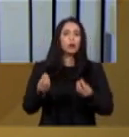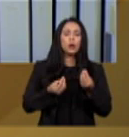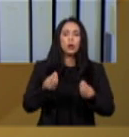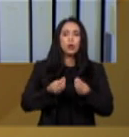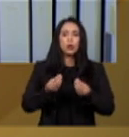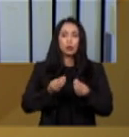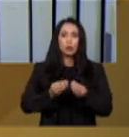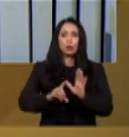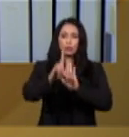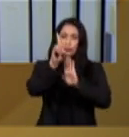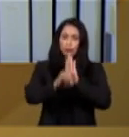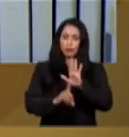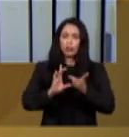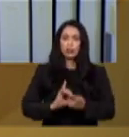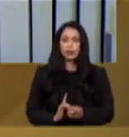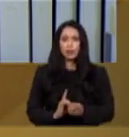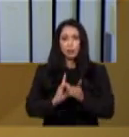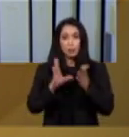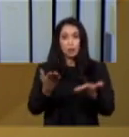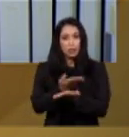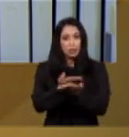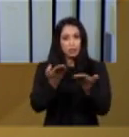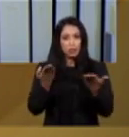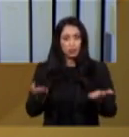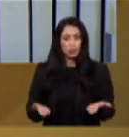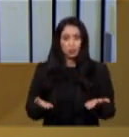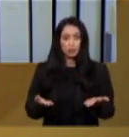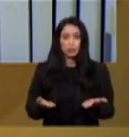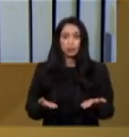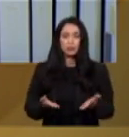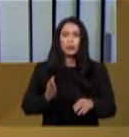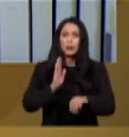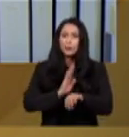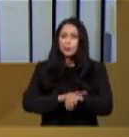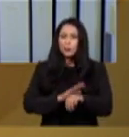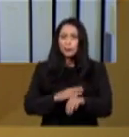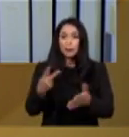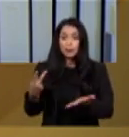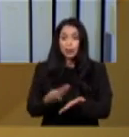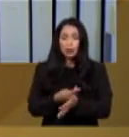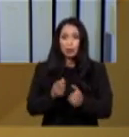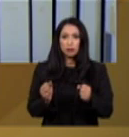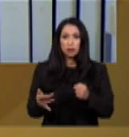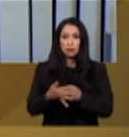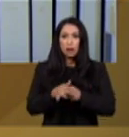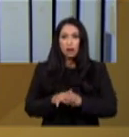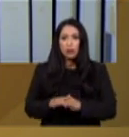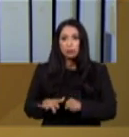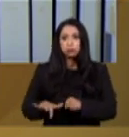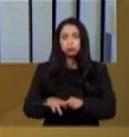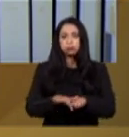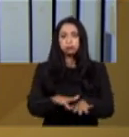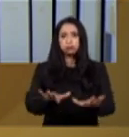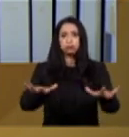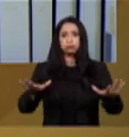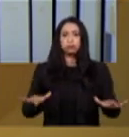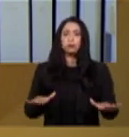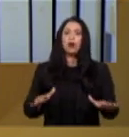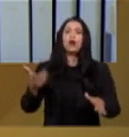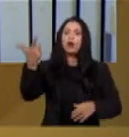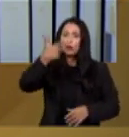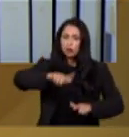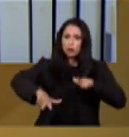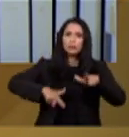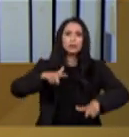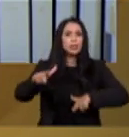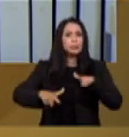Estado Democrático de Direito. Em meio à pandemia, seguimos sendo a Suprema Corte mais produtiva